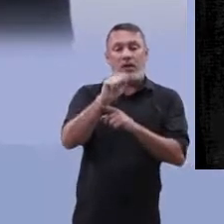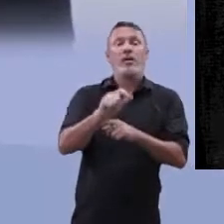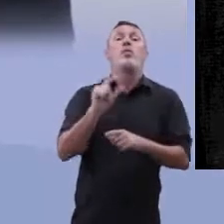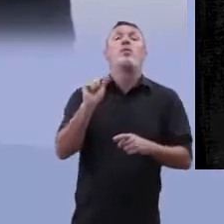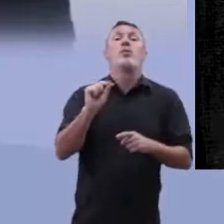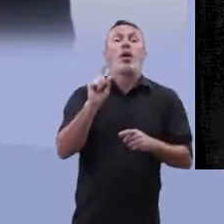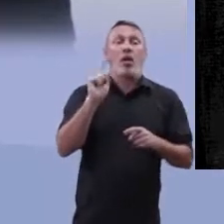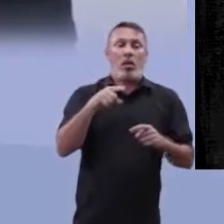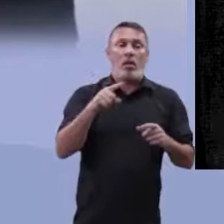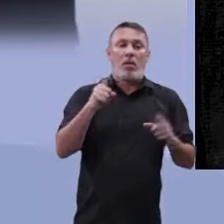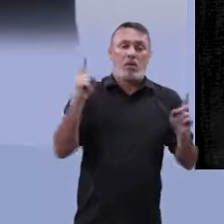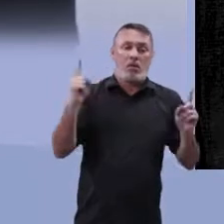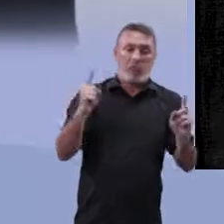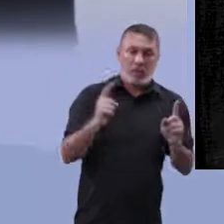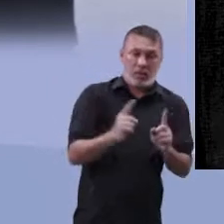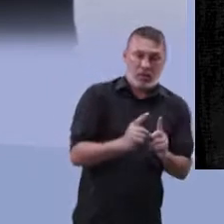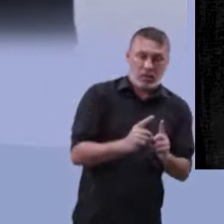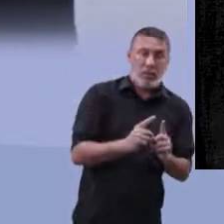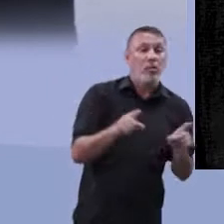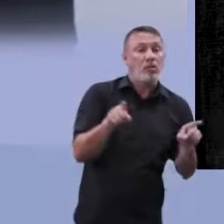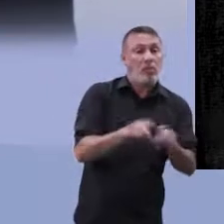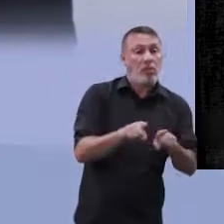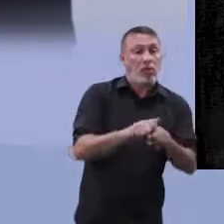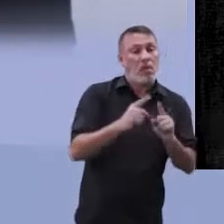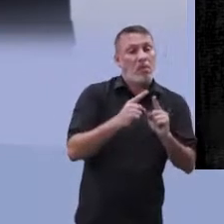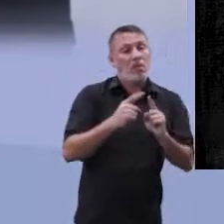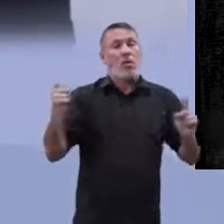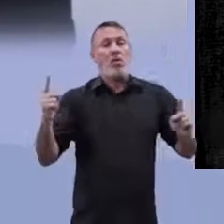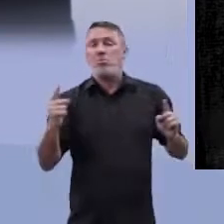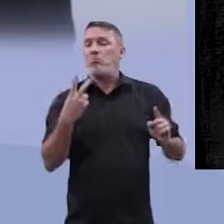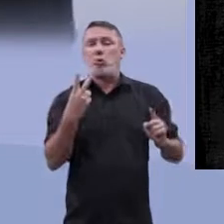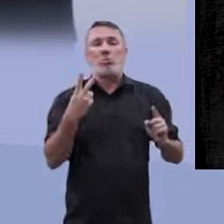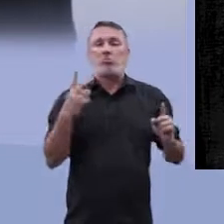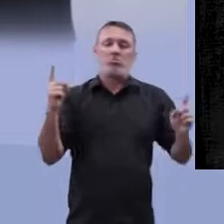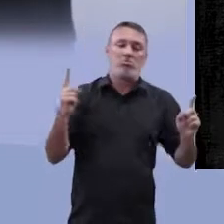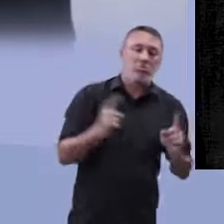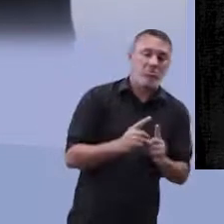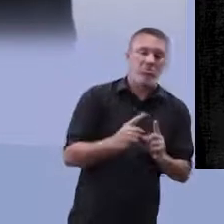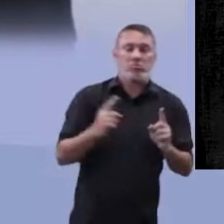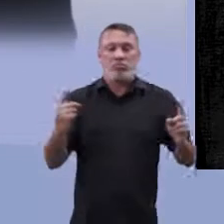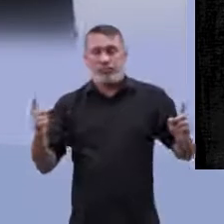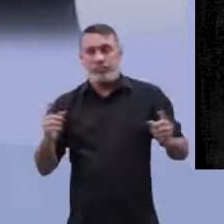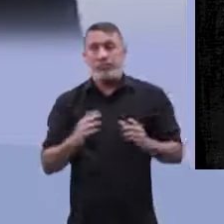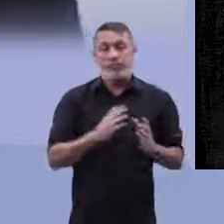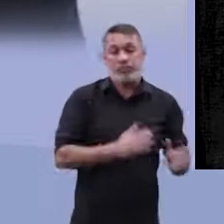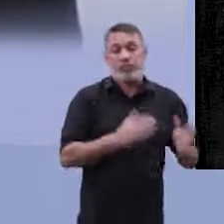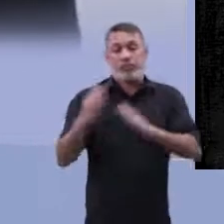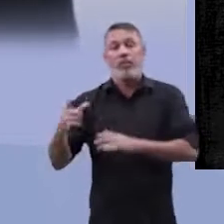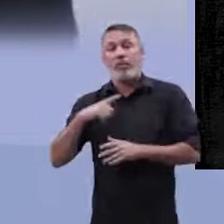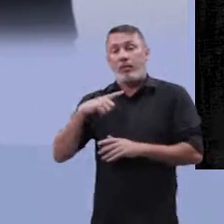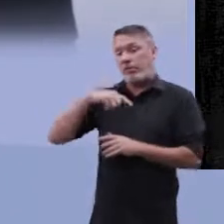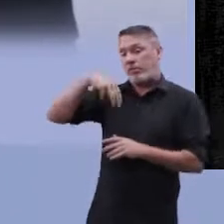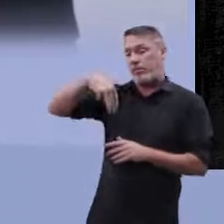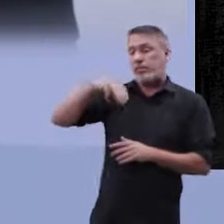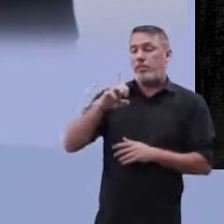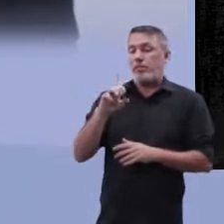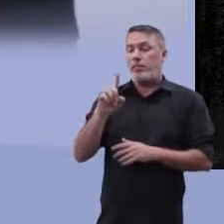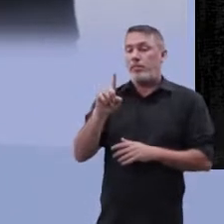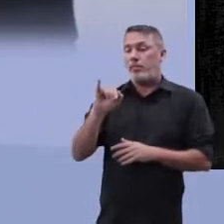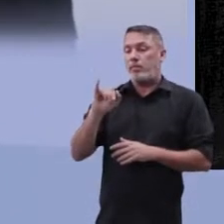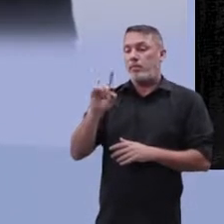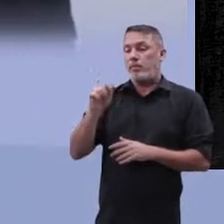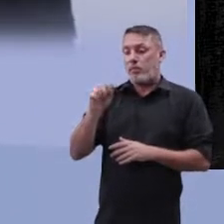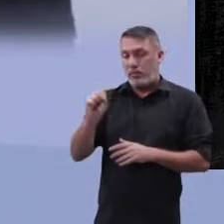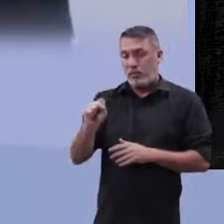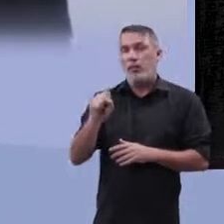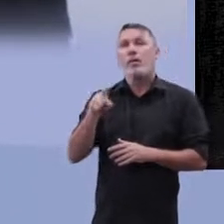mais é do que uma escala de redução, uma escala de ampliação. Pegou a visão? E na parte das medidas,